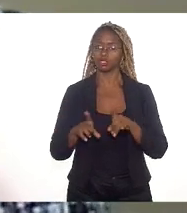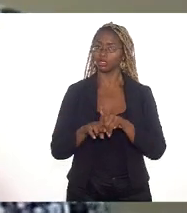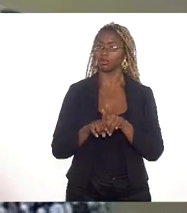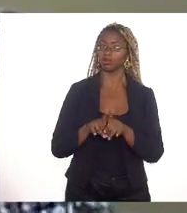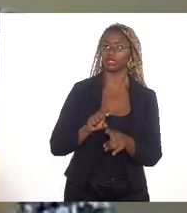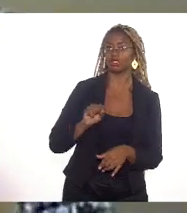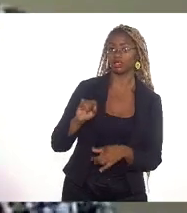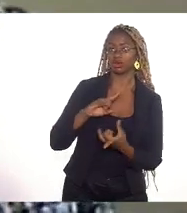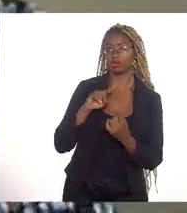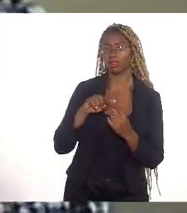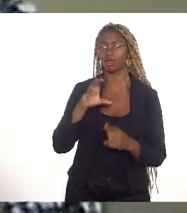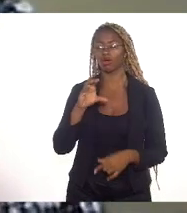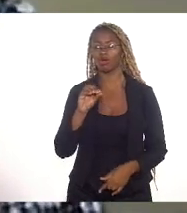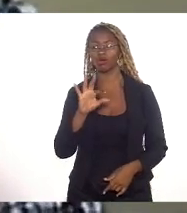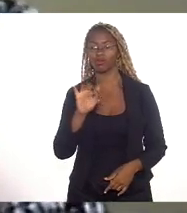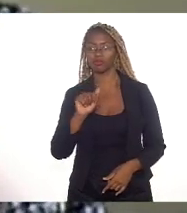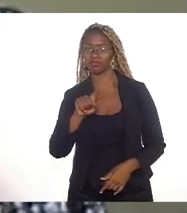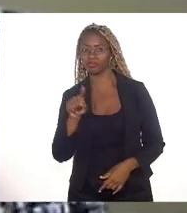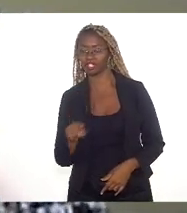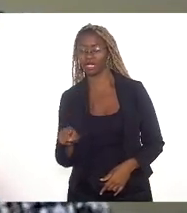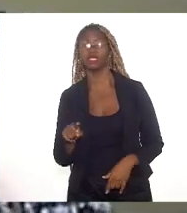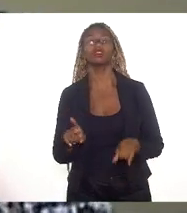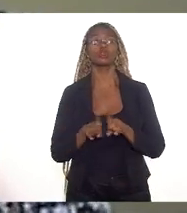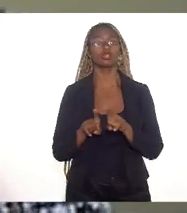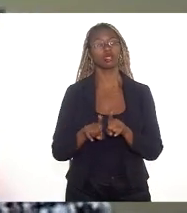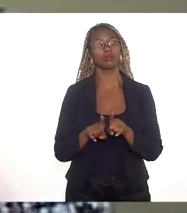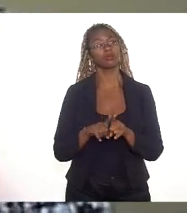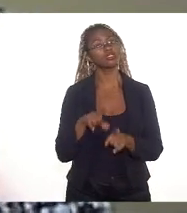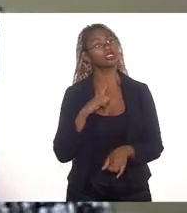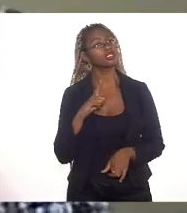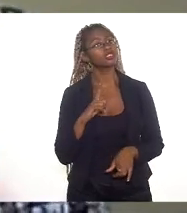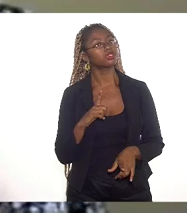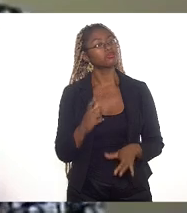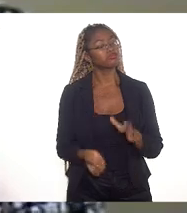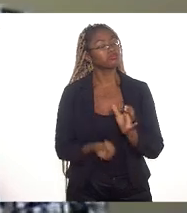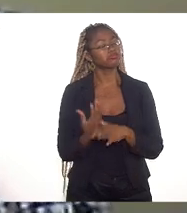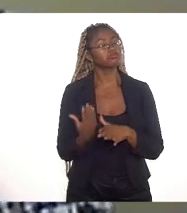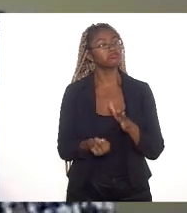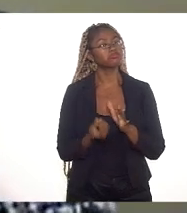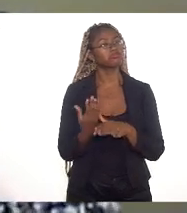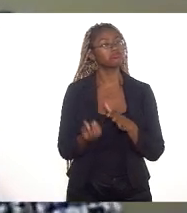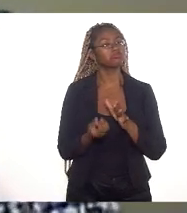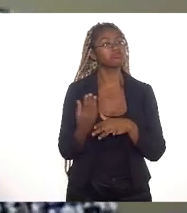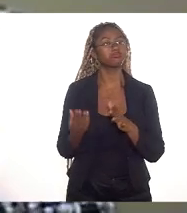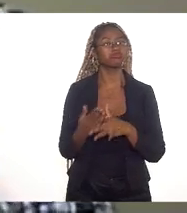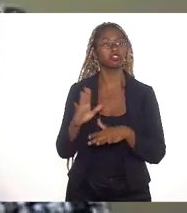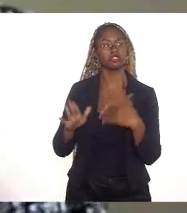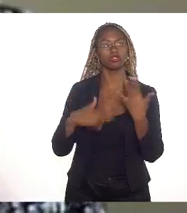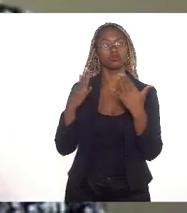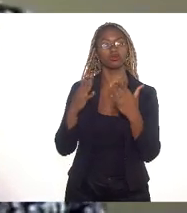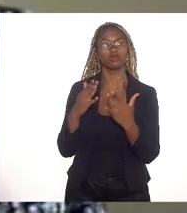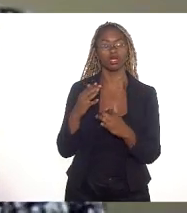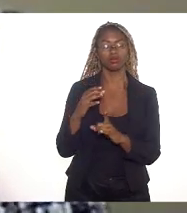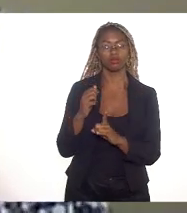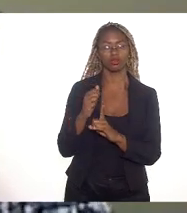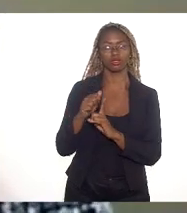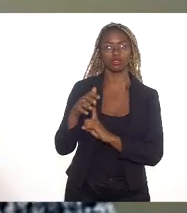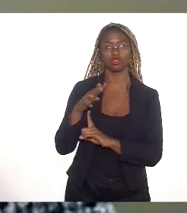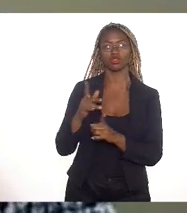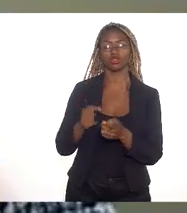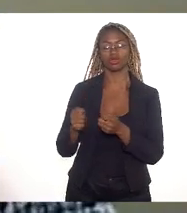da Confaes, se o incentivo gerou desenvolvimento socioeconômico, quais os valores totais de